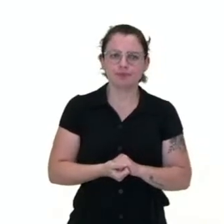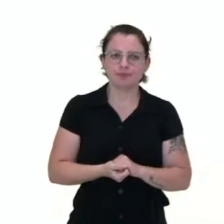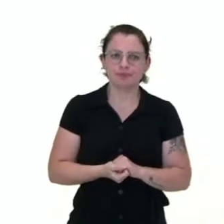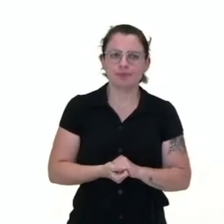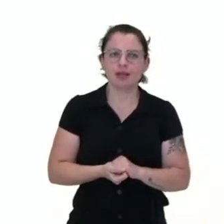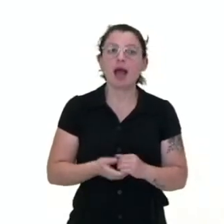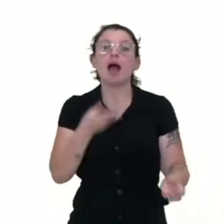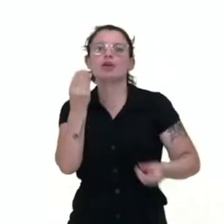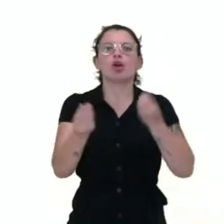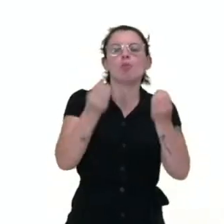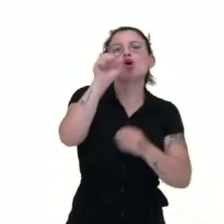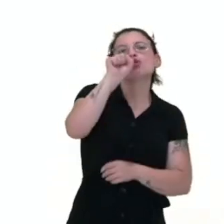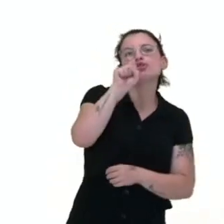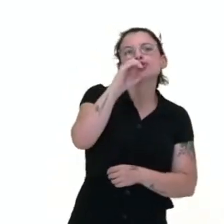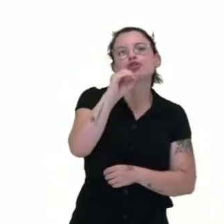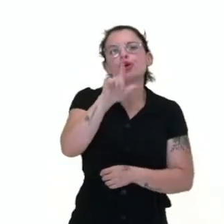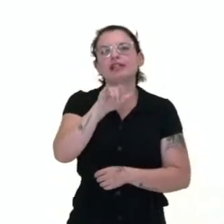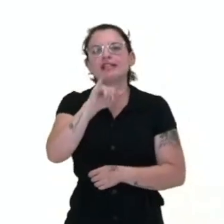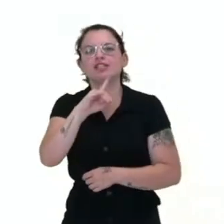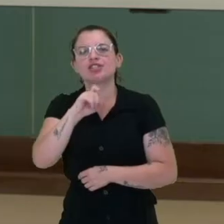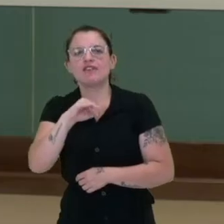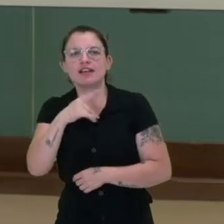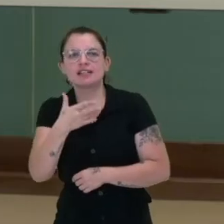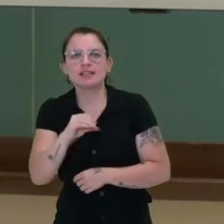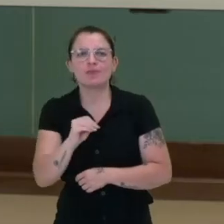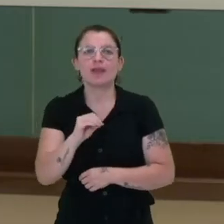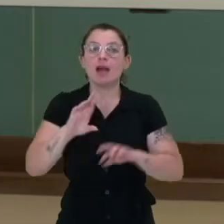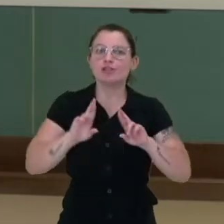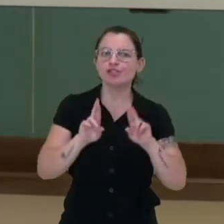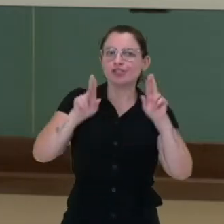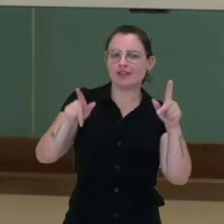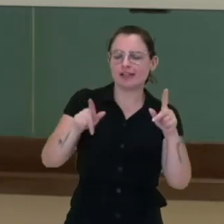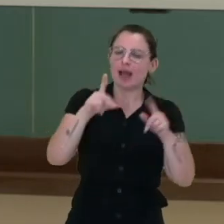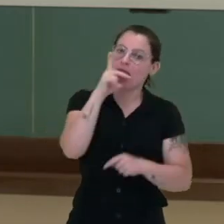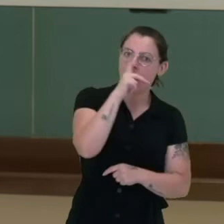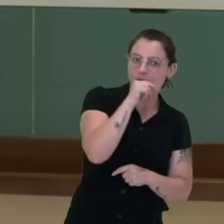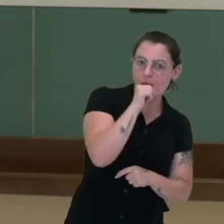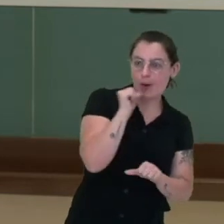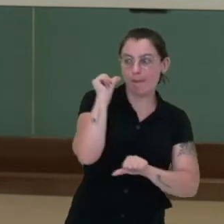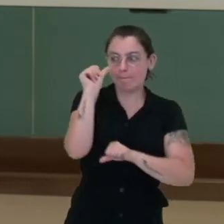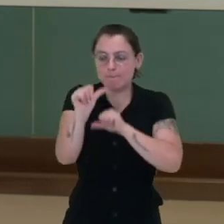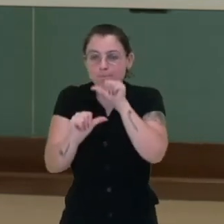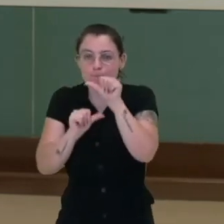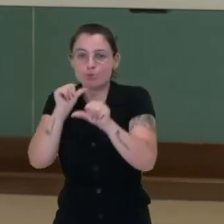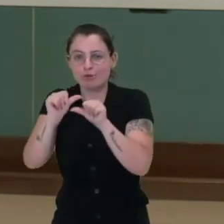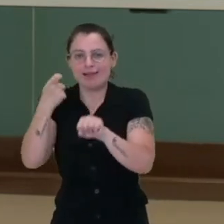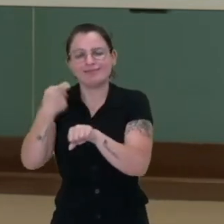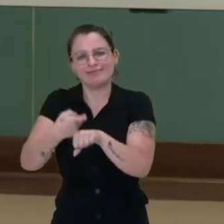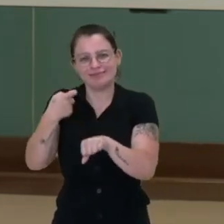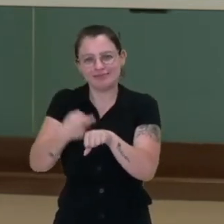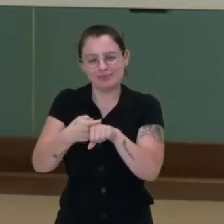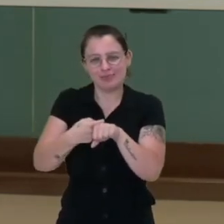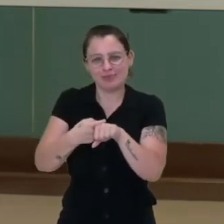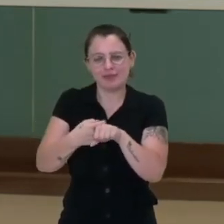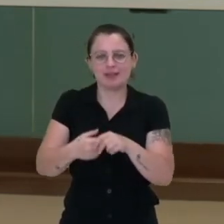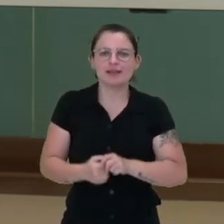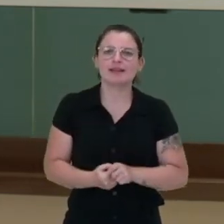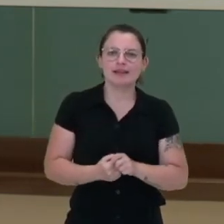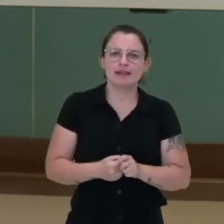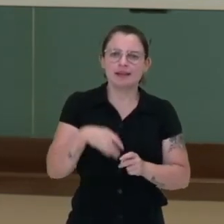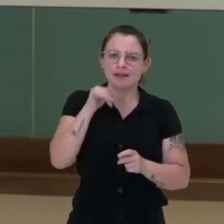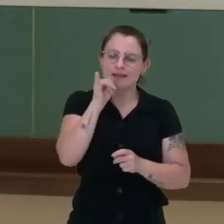estado líquido para o estado sólido. É quando você, por exemplo, vai fazer o gelo. Enche as forminhas com água